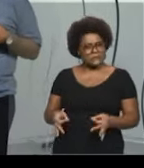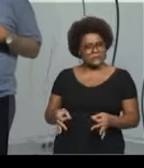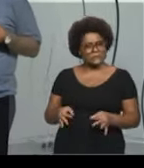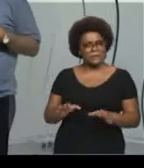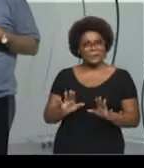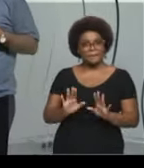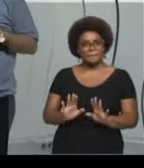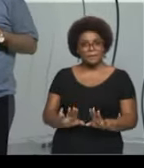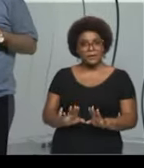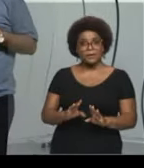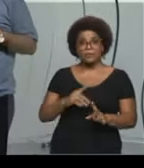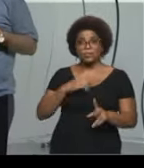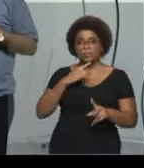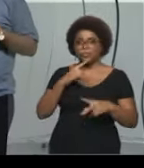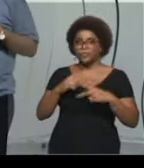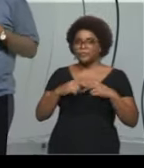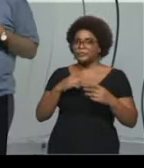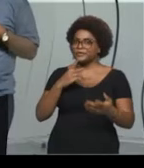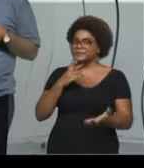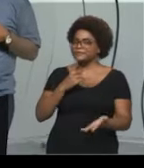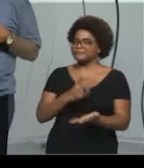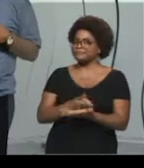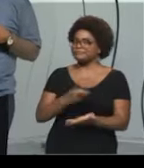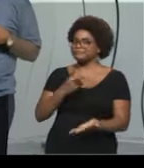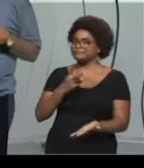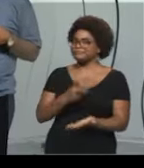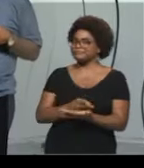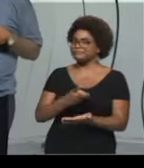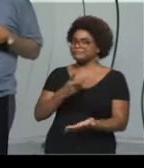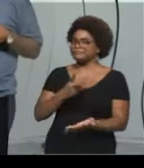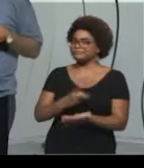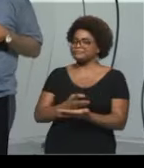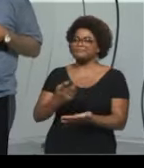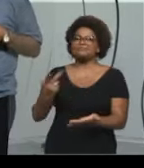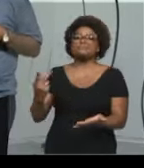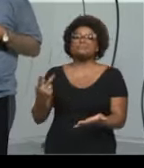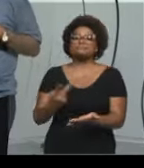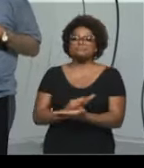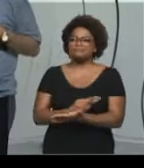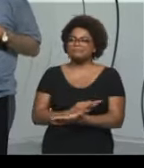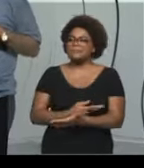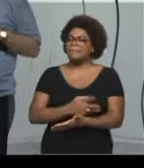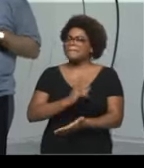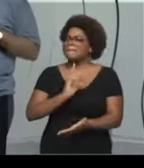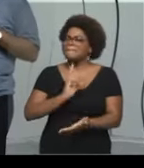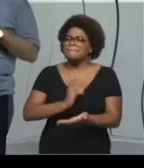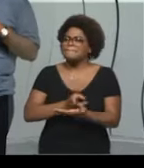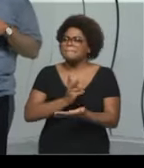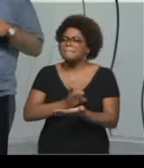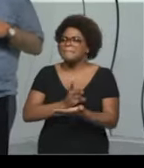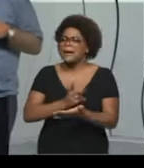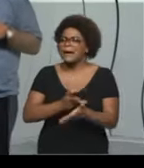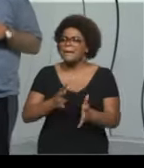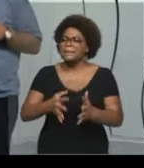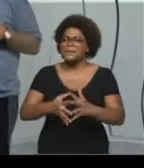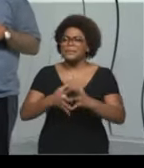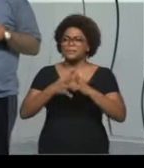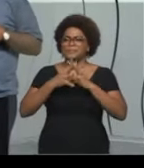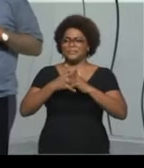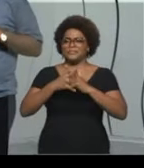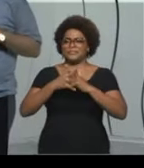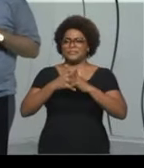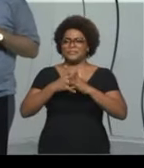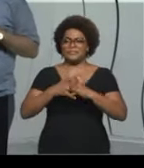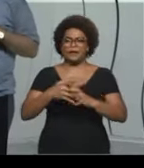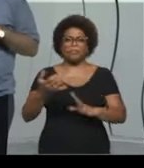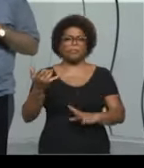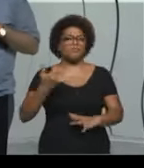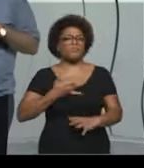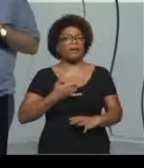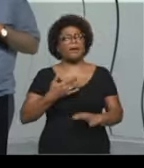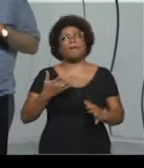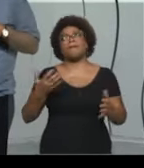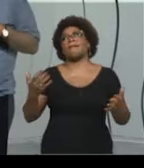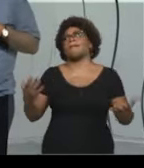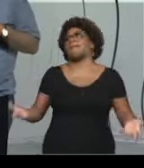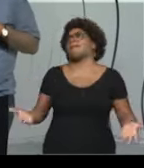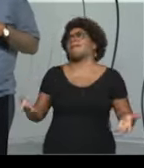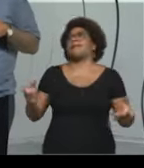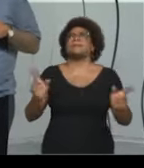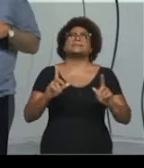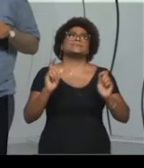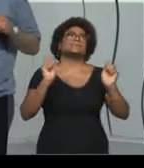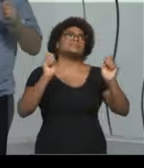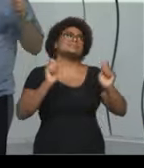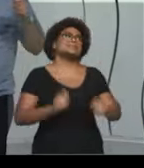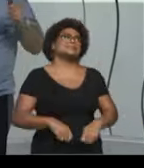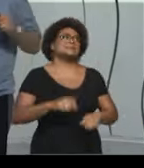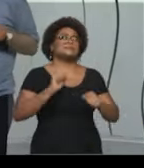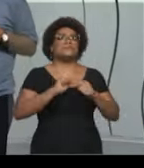dúvidas recorrentes. São dúvidas que os alunos sempre me perguntam. Eu não consigo fazer isso. Eu não aprendo isso